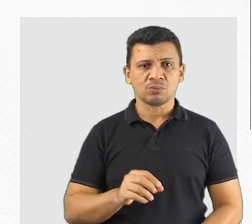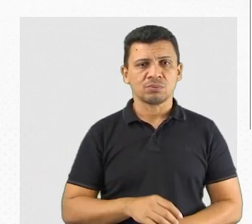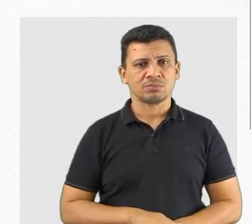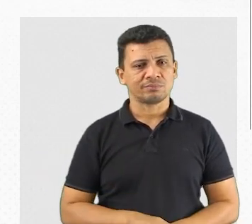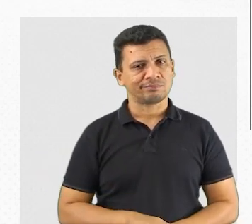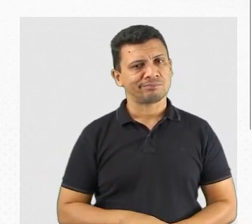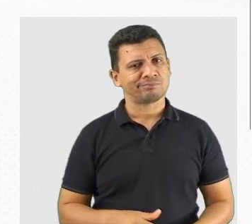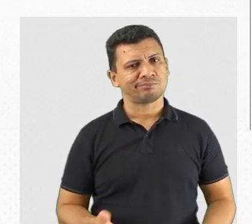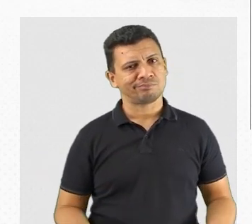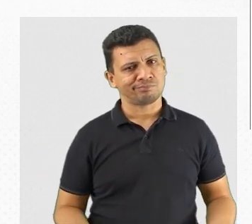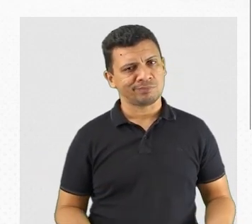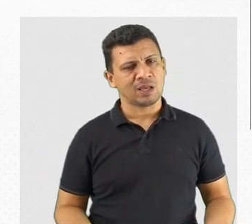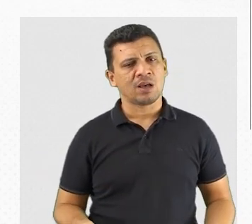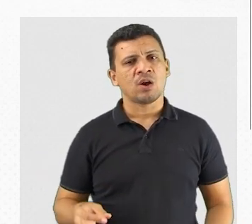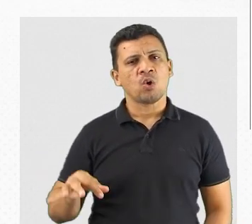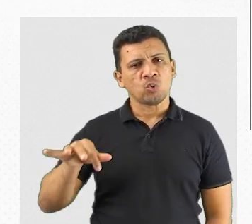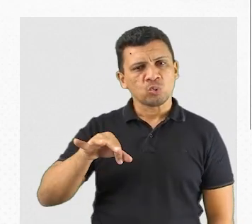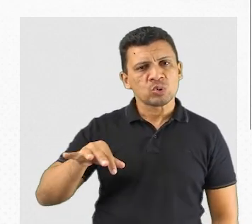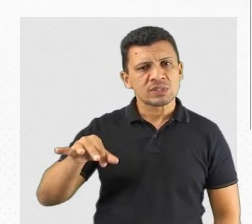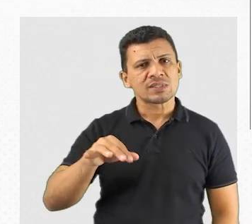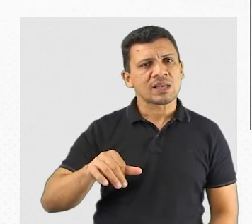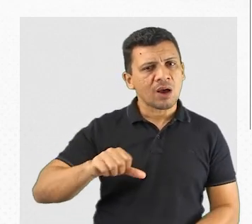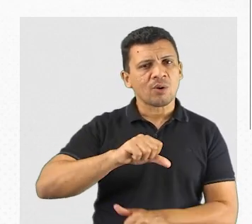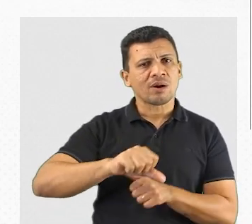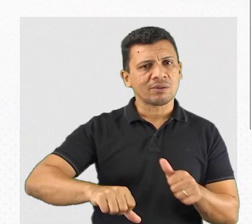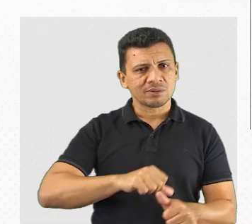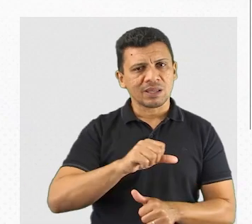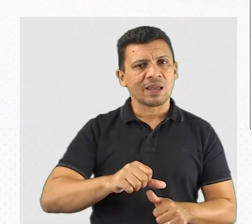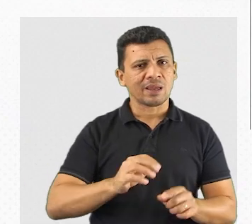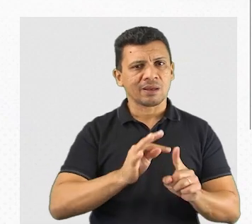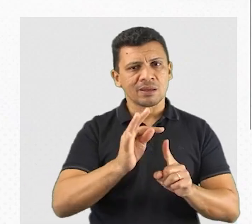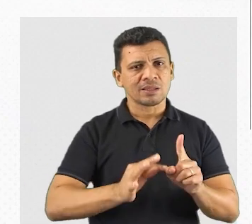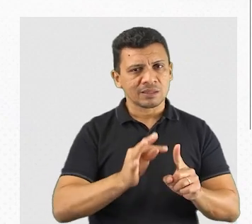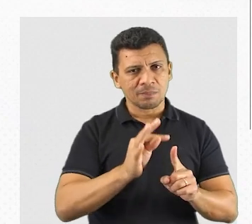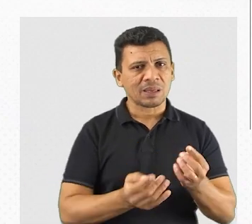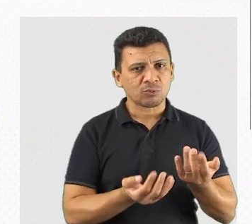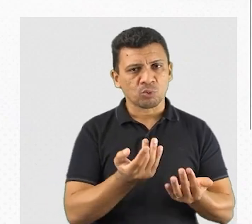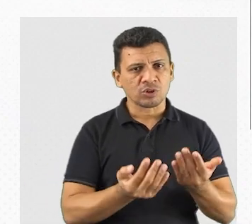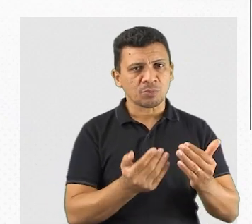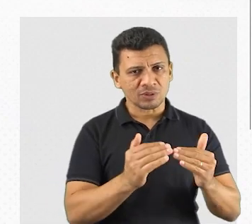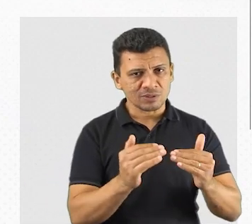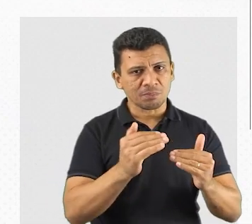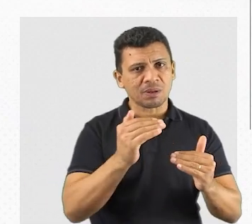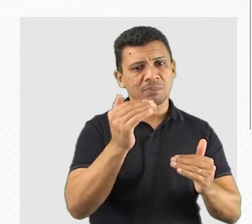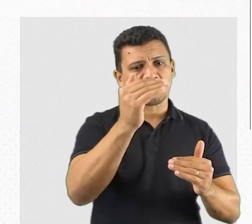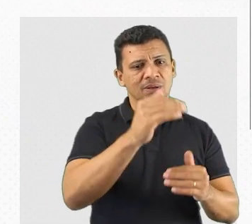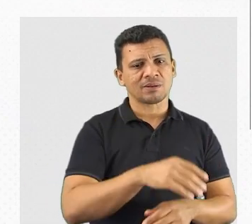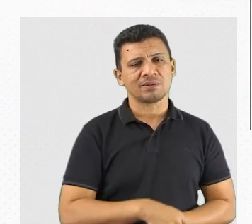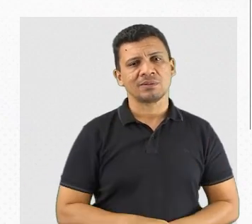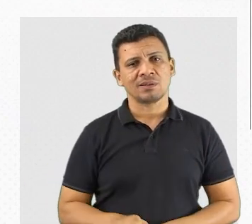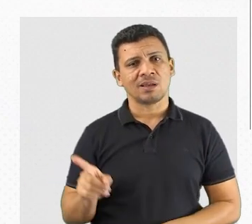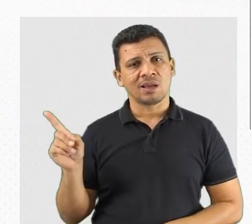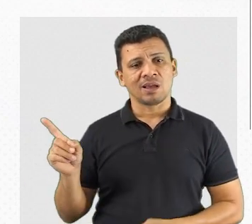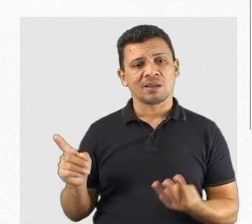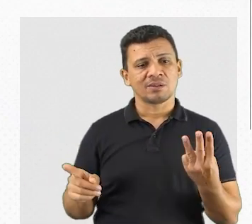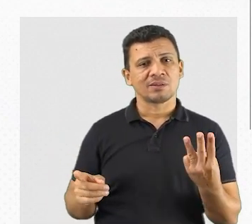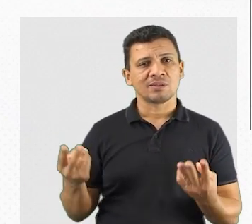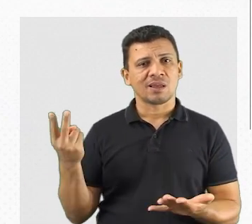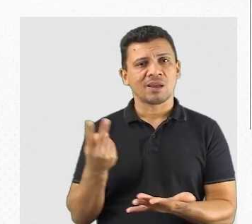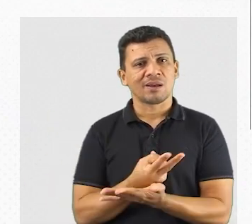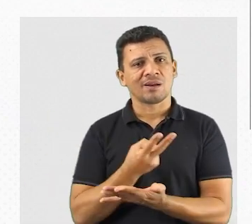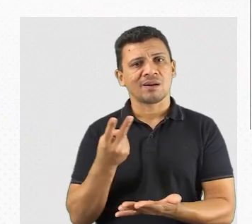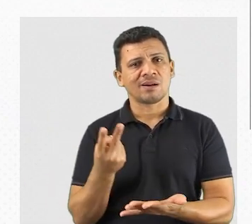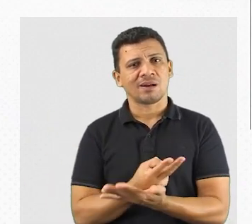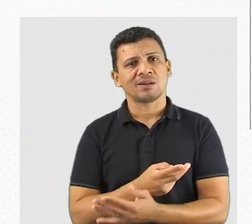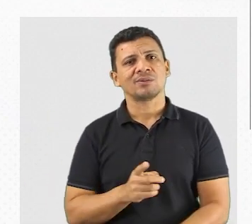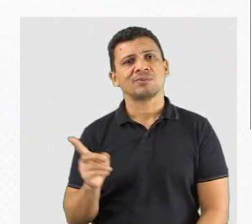que o sal altera e aumenta a temperatura de ebulição. Quando ele diz não altera, ó, deixou totalmente errado, né? Ele vai